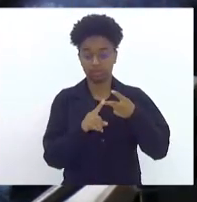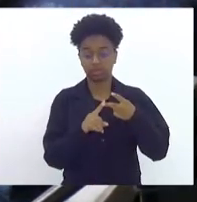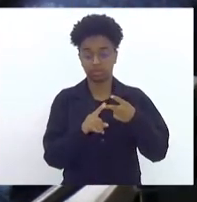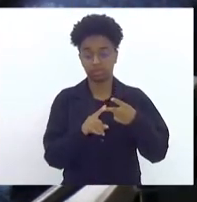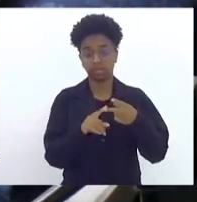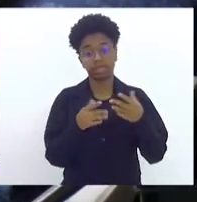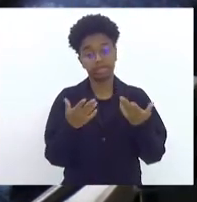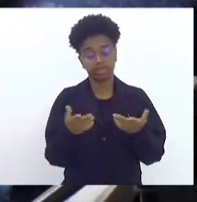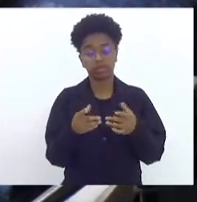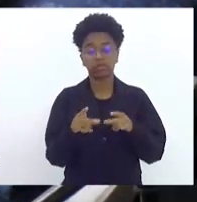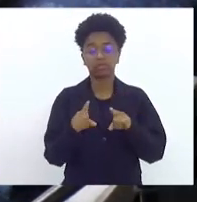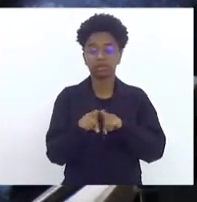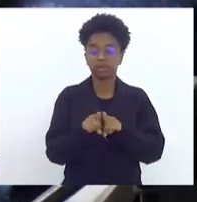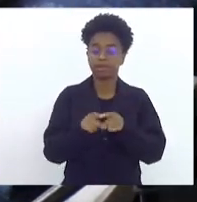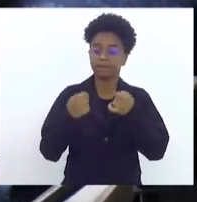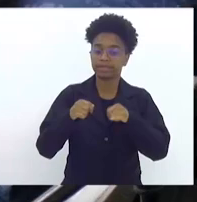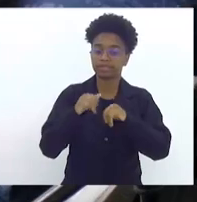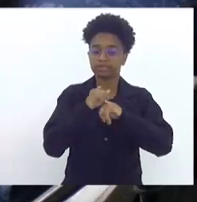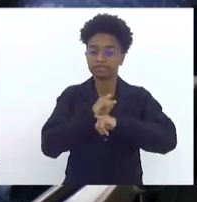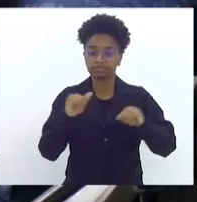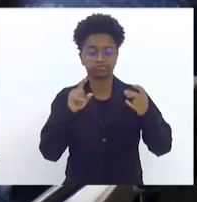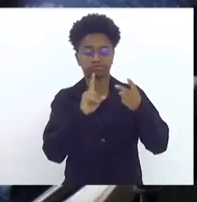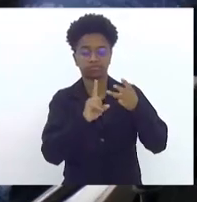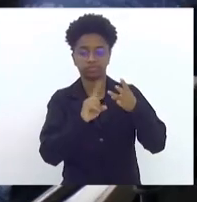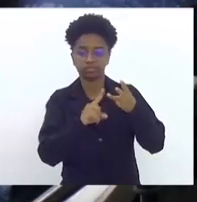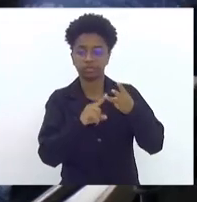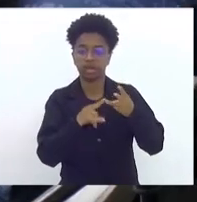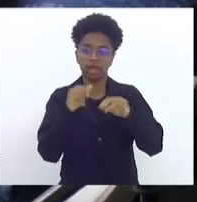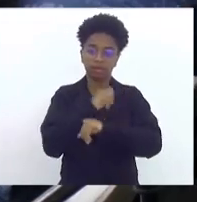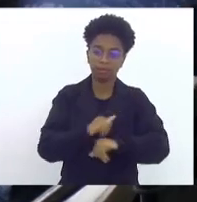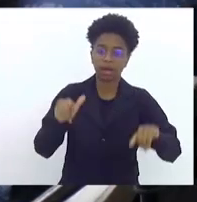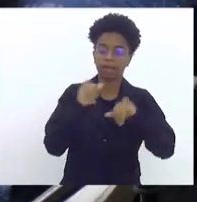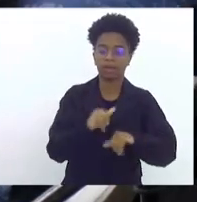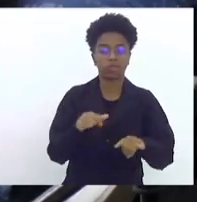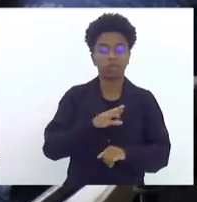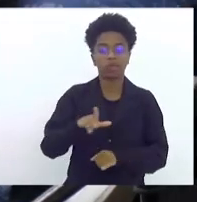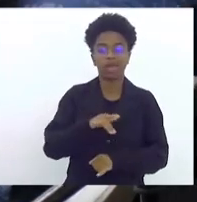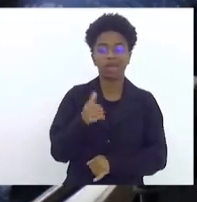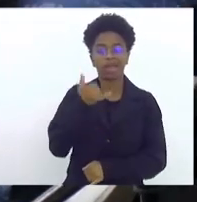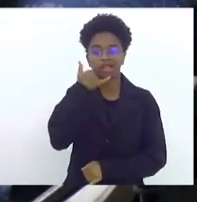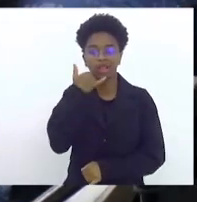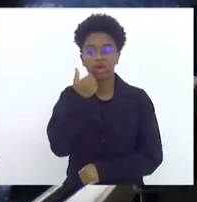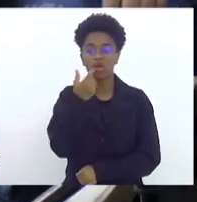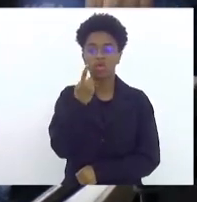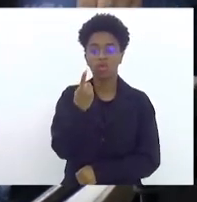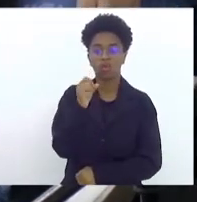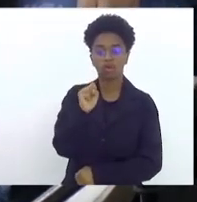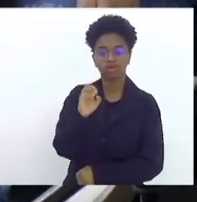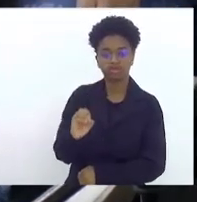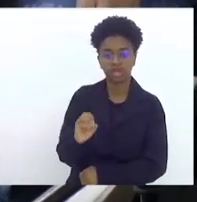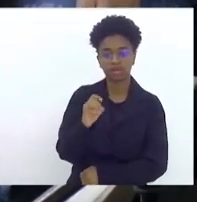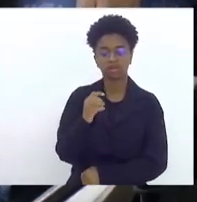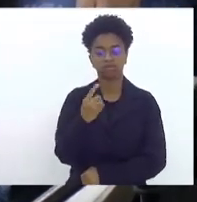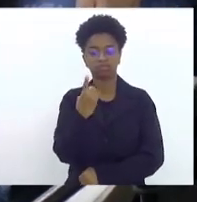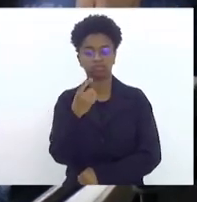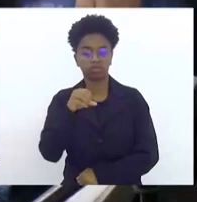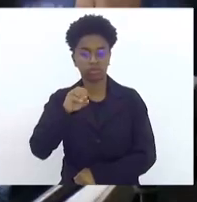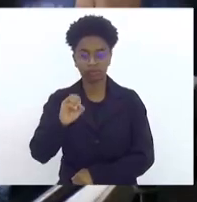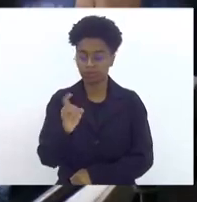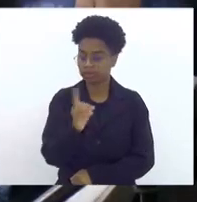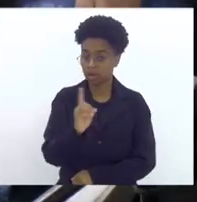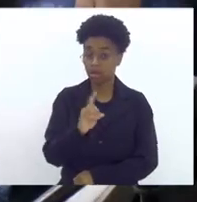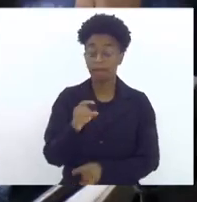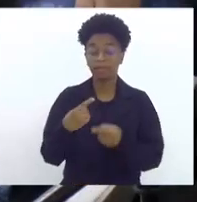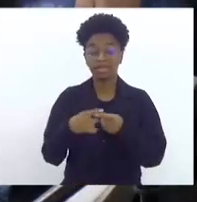prevenção de campanhas ela tem que saber não é só ficar falando liga em 180 ligue 190 porque quando uma foto aparece